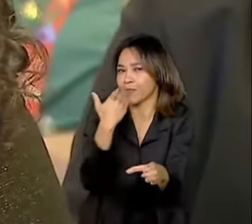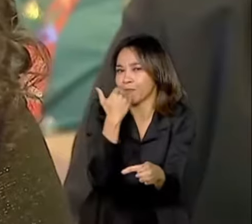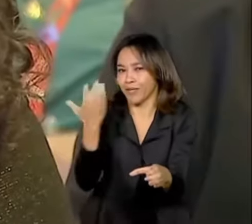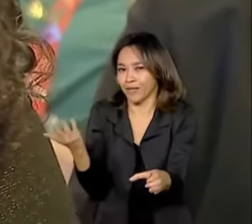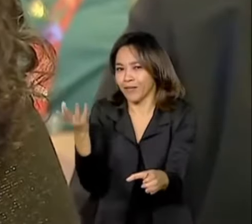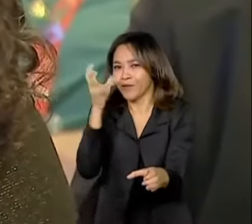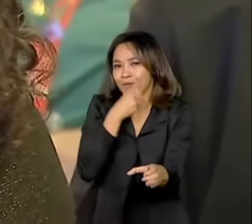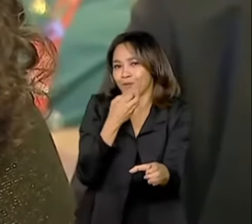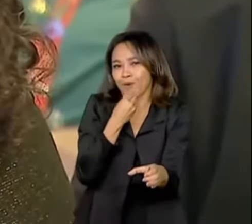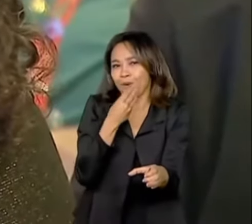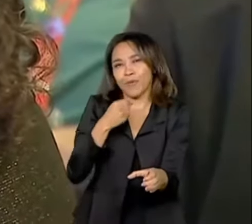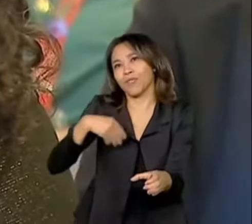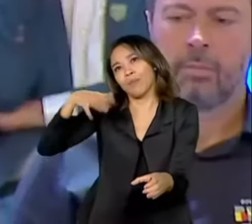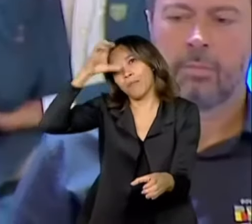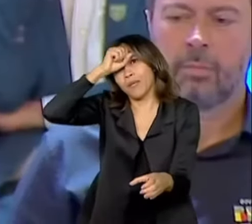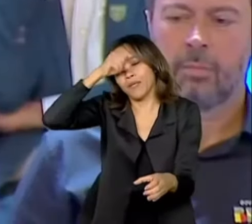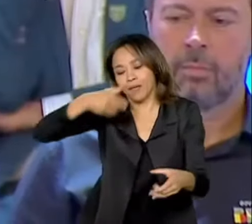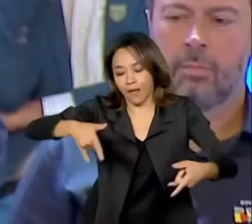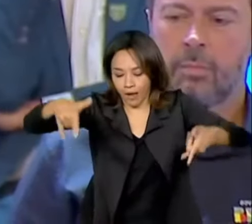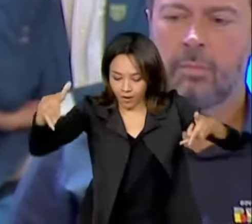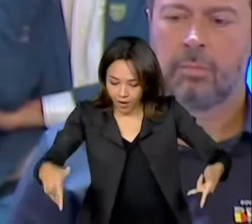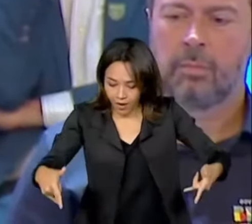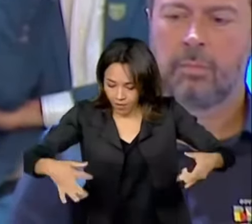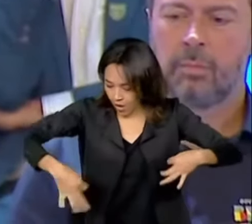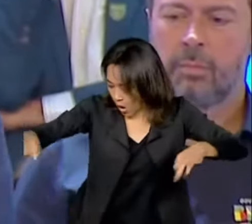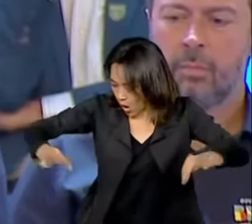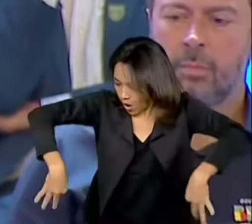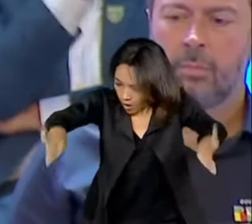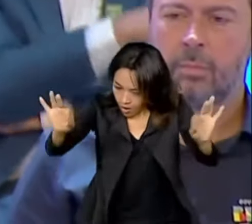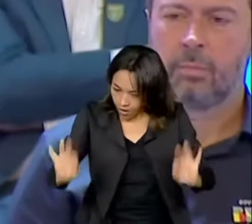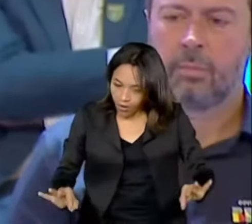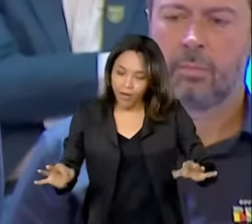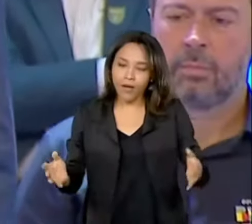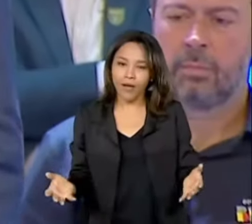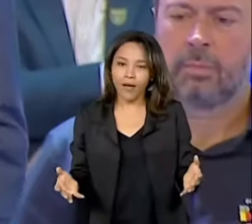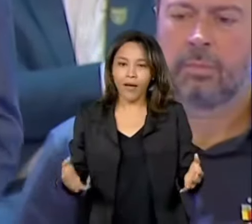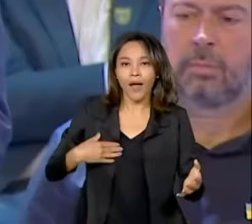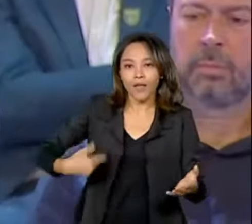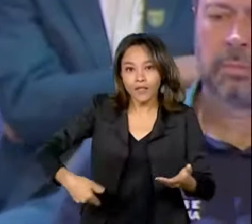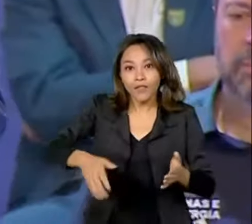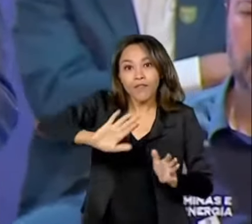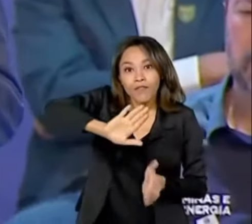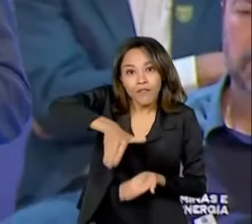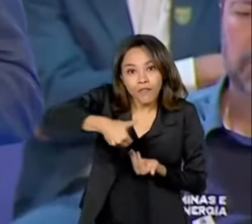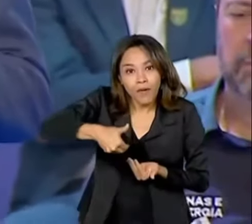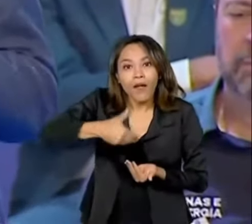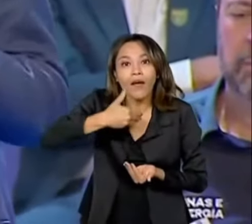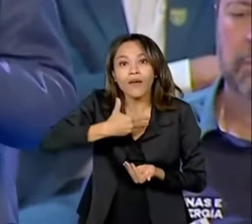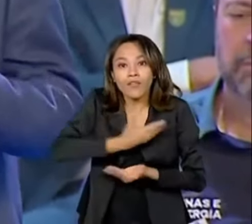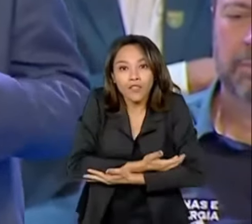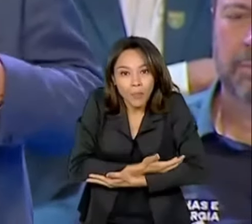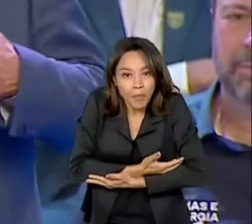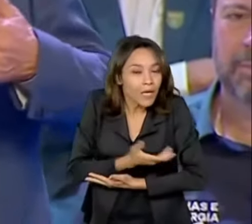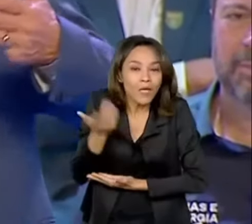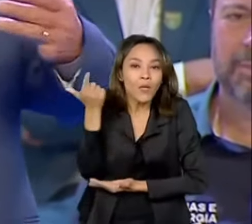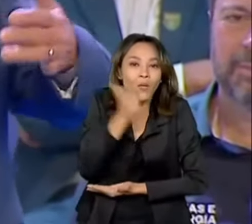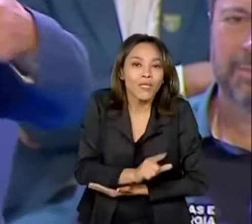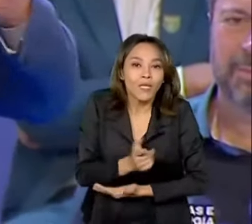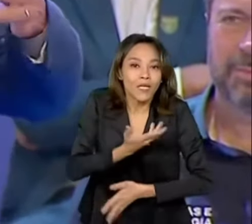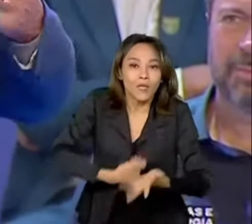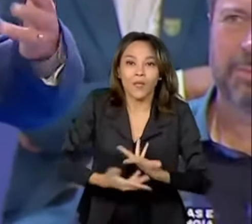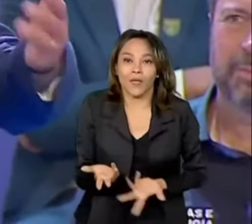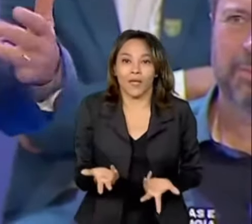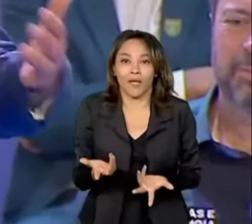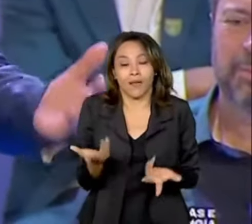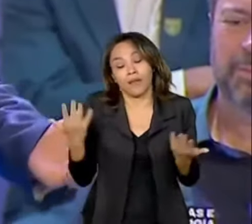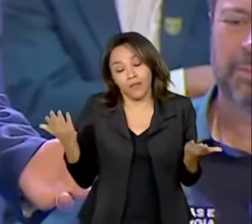aprenderam a ir arrumar cama, a ir trocar criança, né? Isso ainda continua, por mais